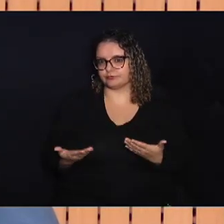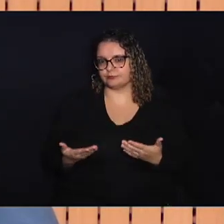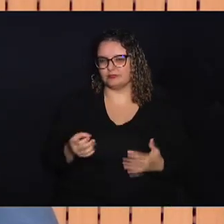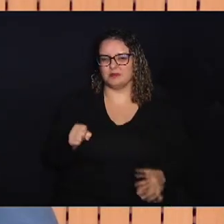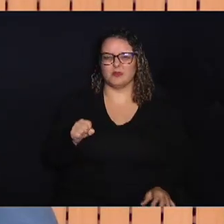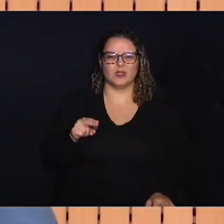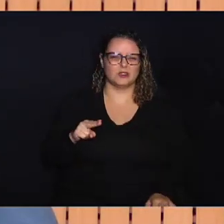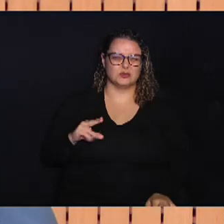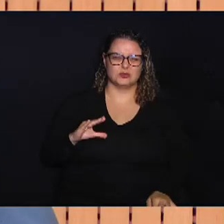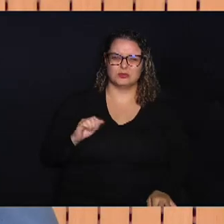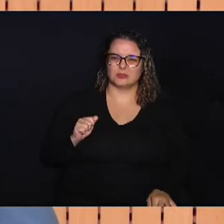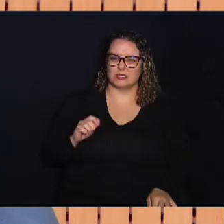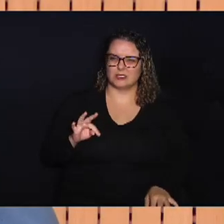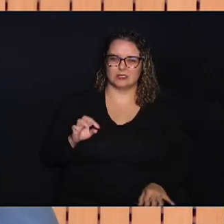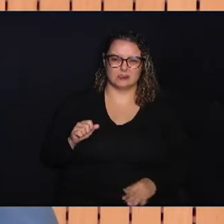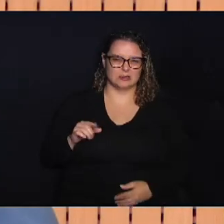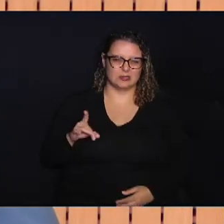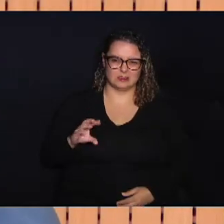sucateado, foi